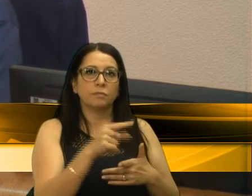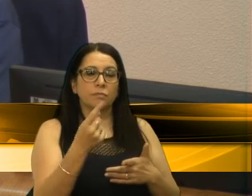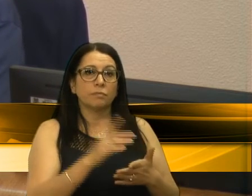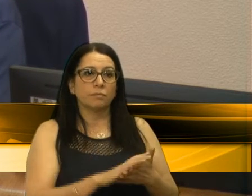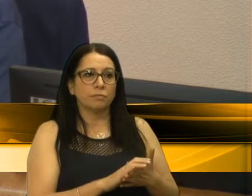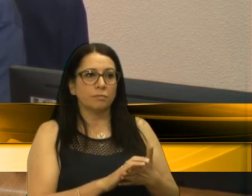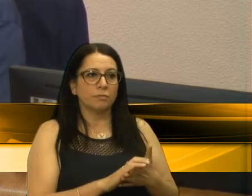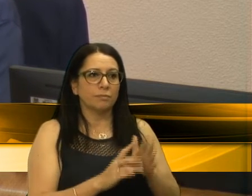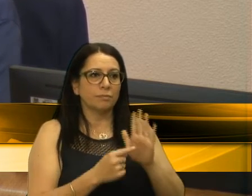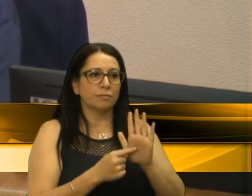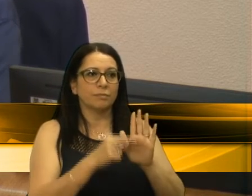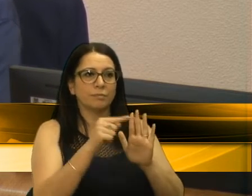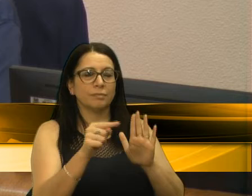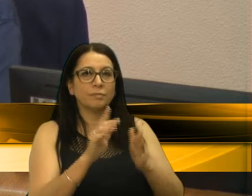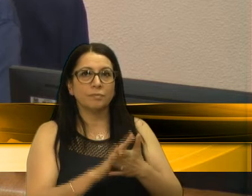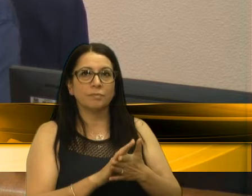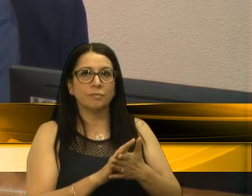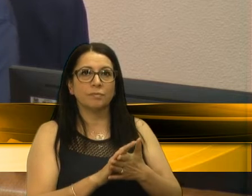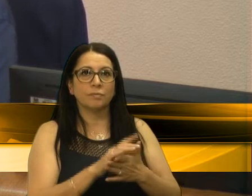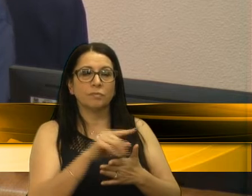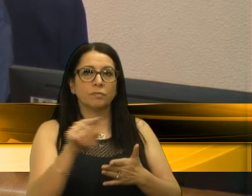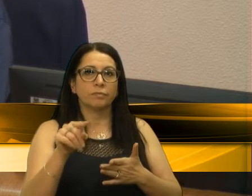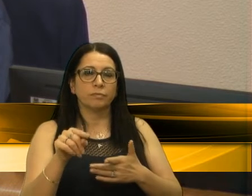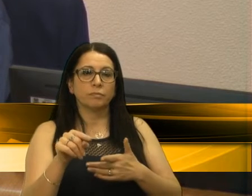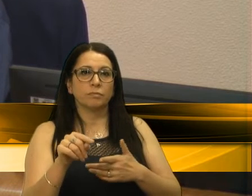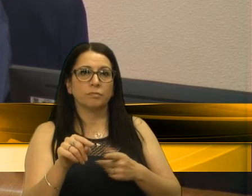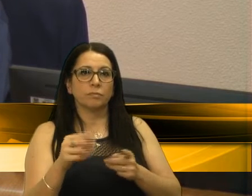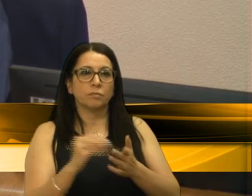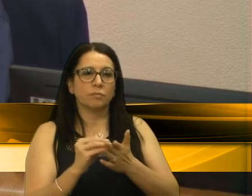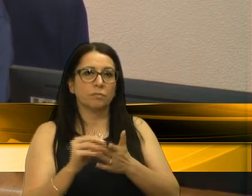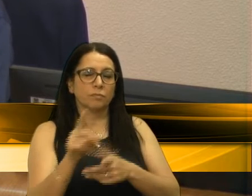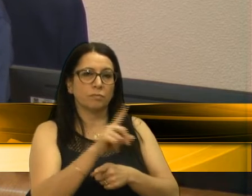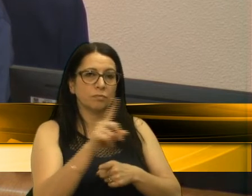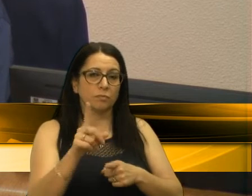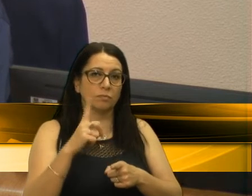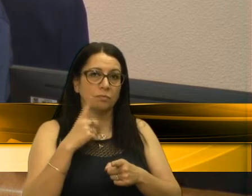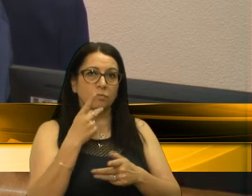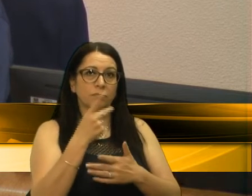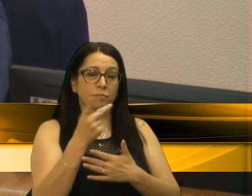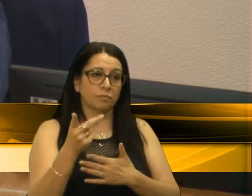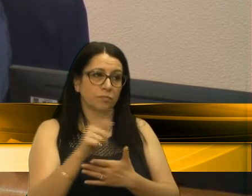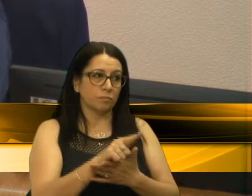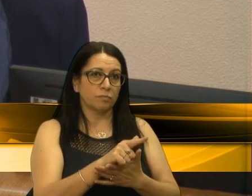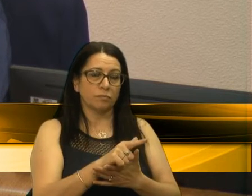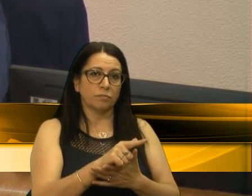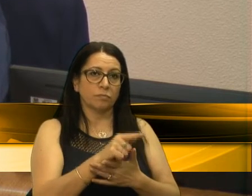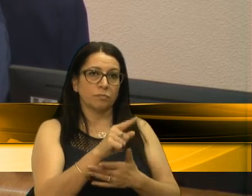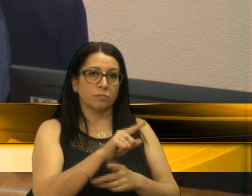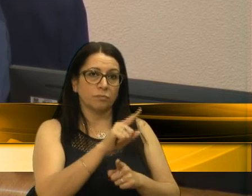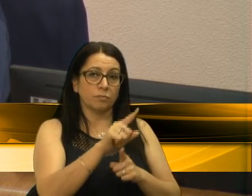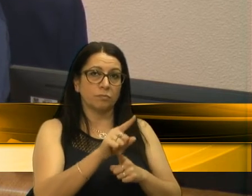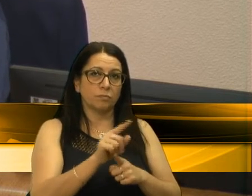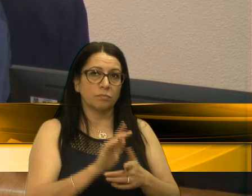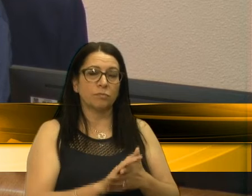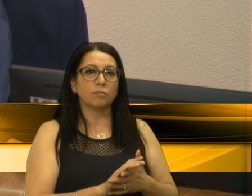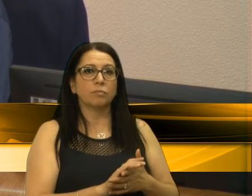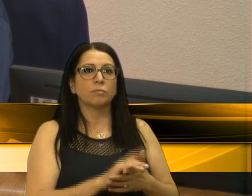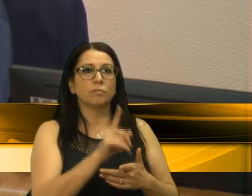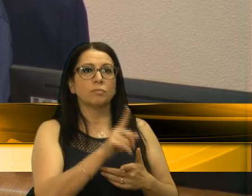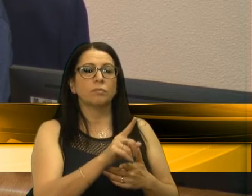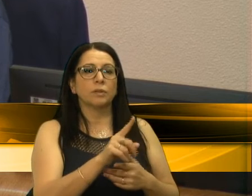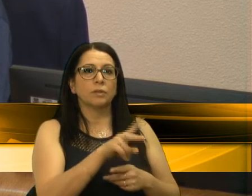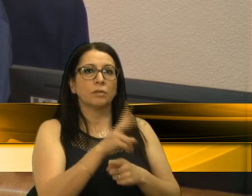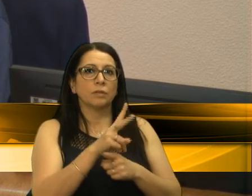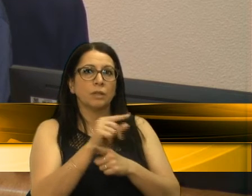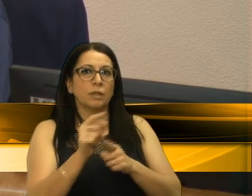seguiu orientado, já no evento de 2018, que foi a cedência do espaço Centro de Cultura do Vaz. O Centro de Cultura é conhecidíssimo já na cidade, muito procurado